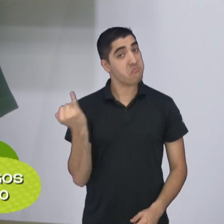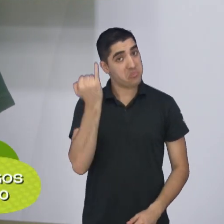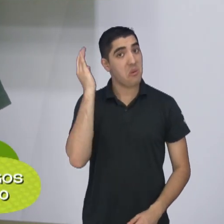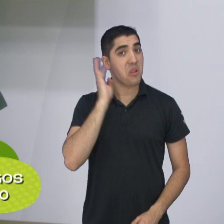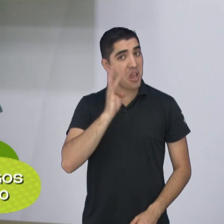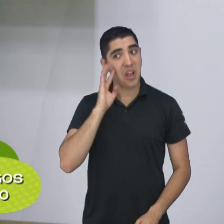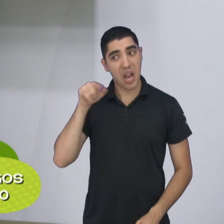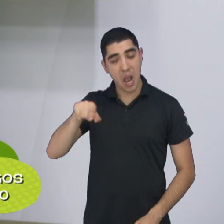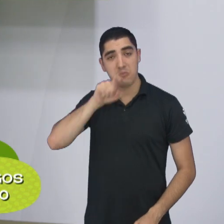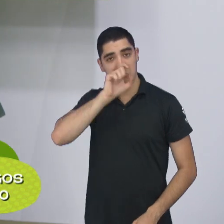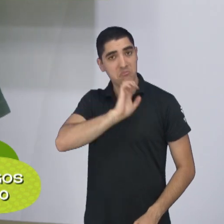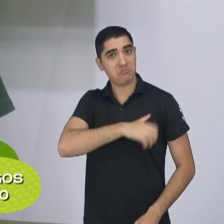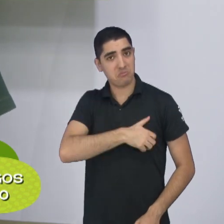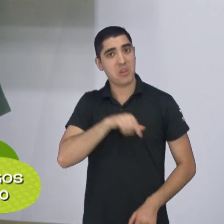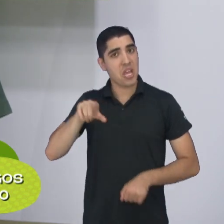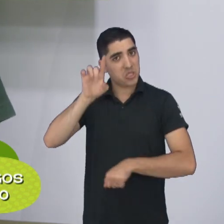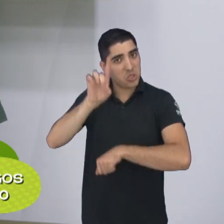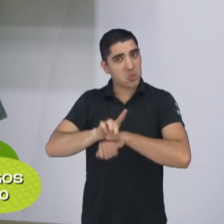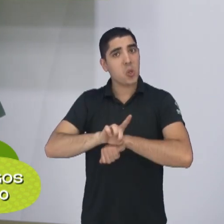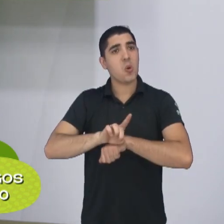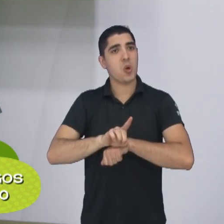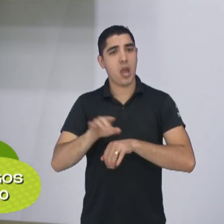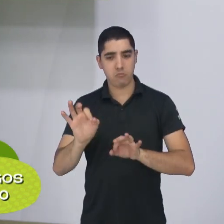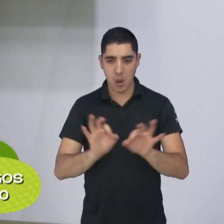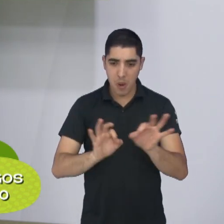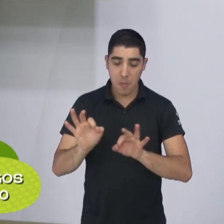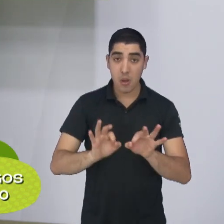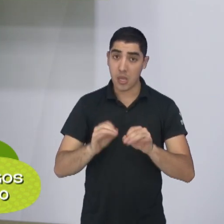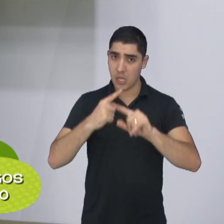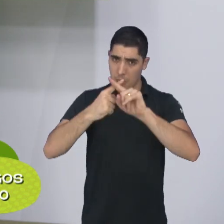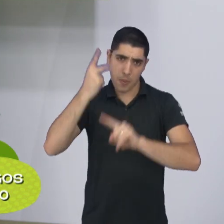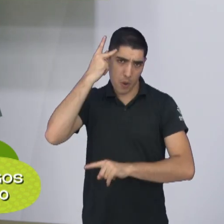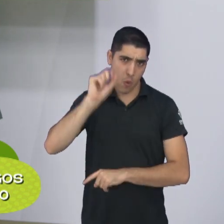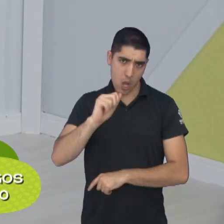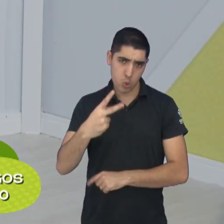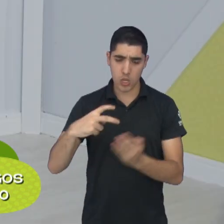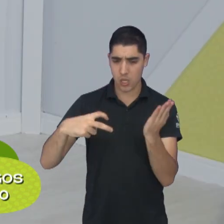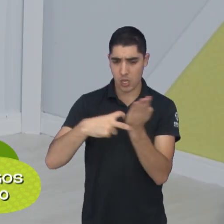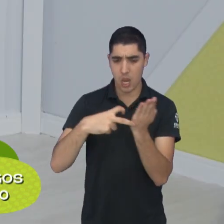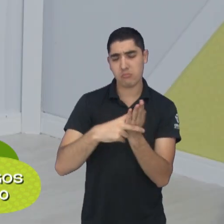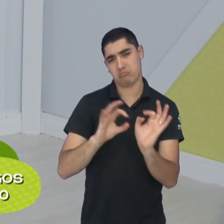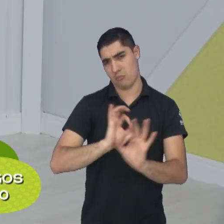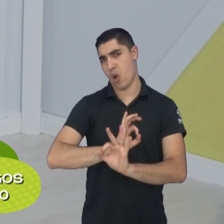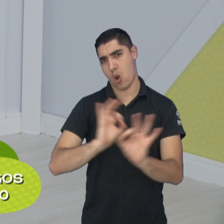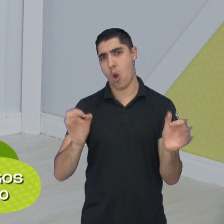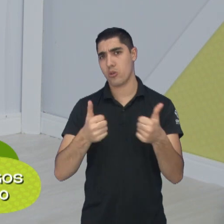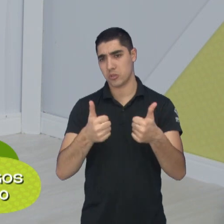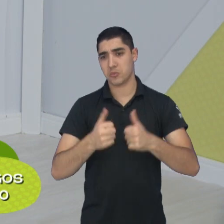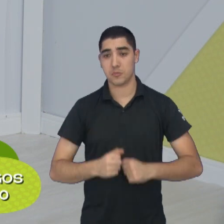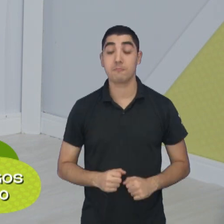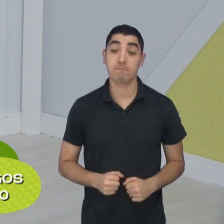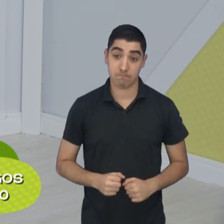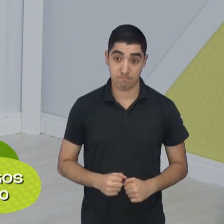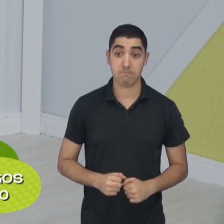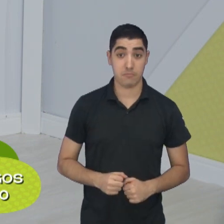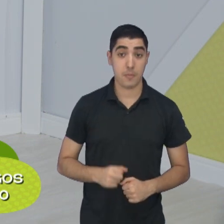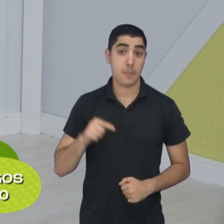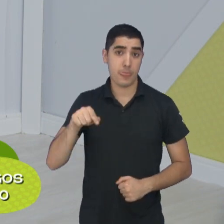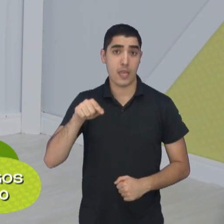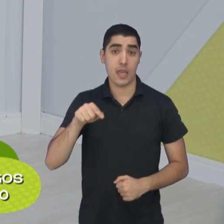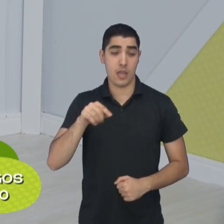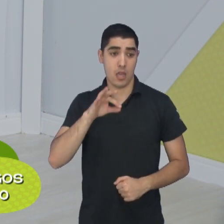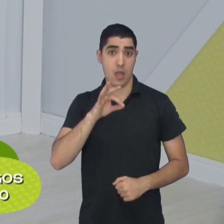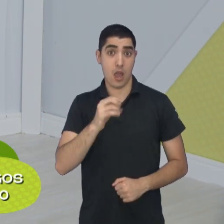a diretoria do São José está fazendo, e para uma Série A2 o preço está de bom tamanho. Maravilha. Então tá aí os novos preços, não aumentou muita coisa